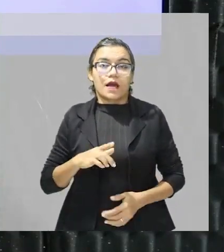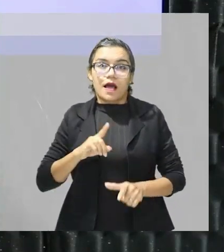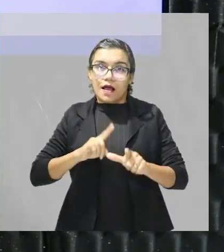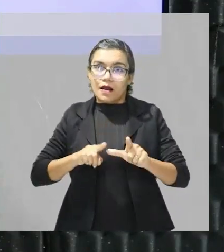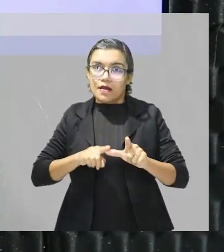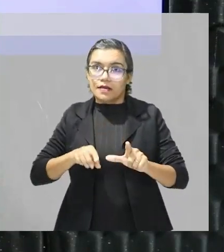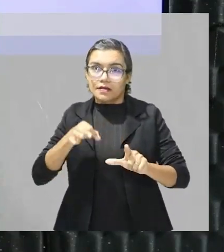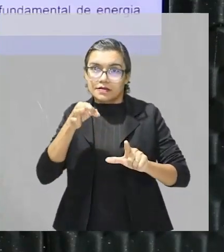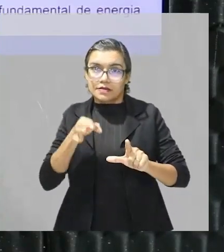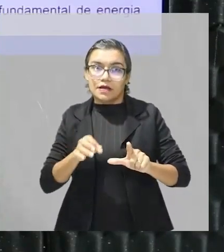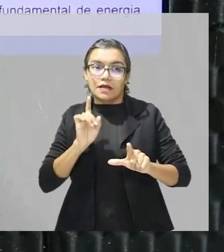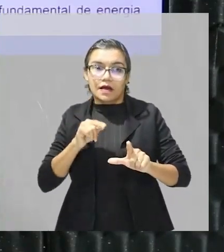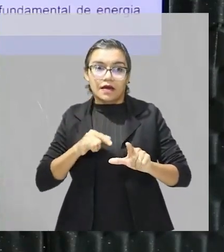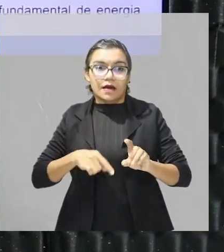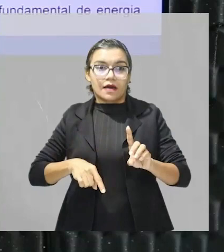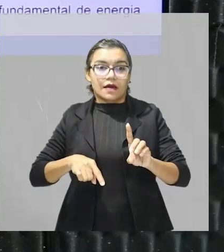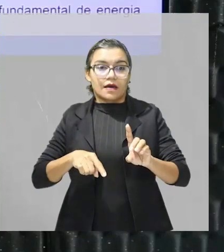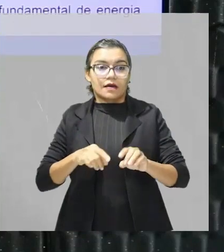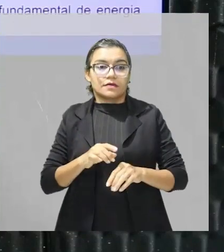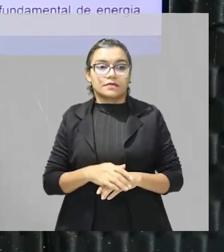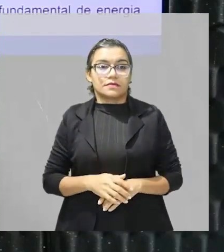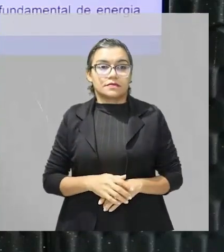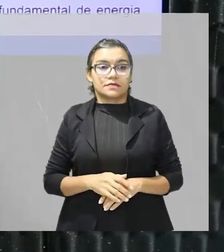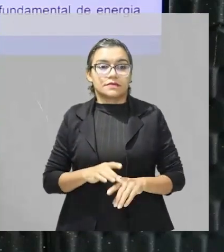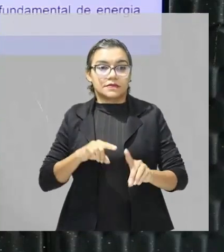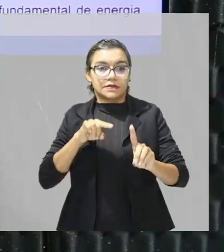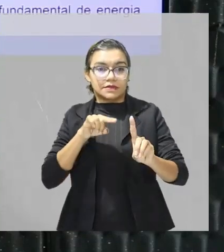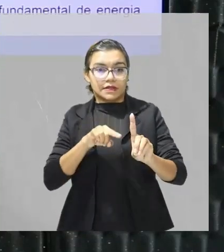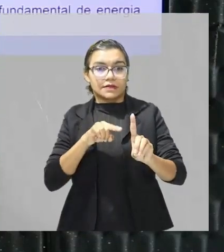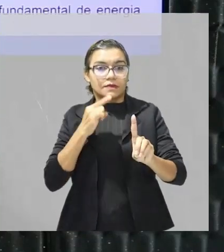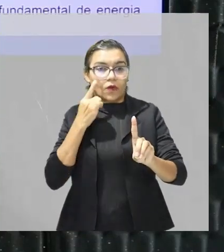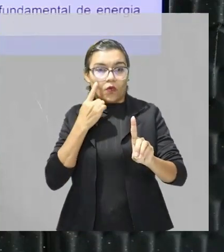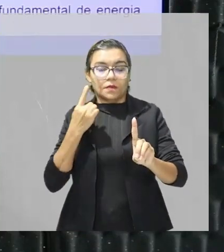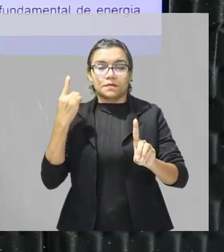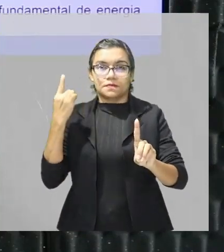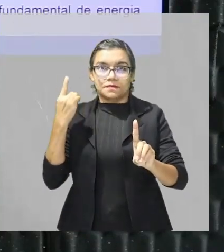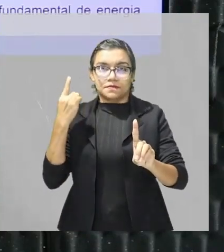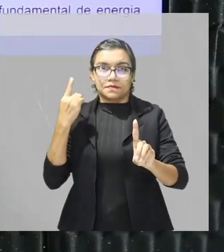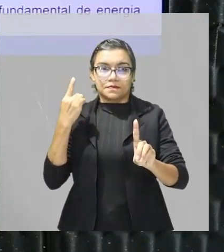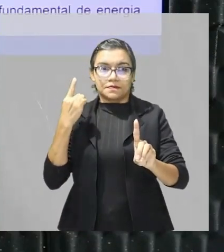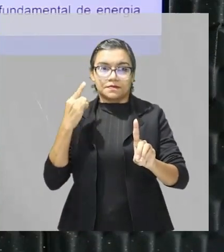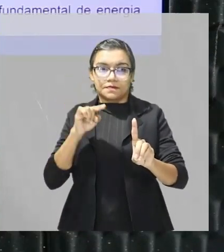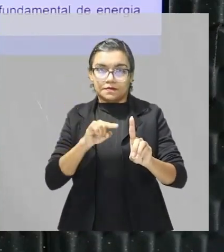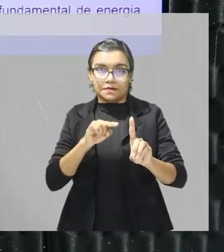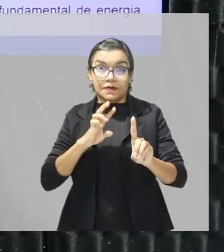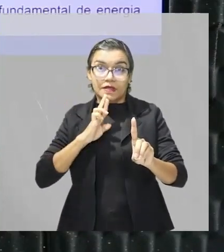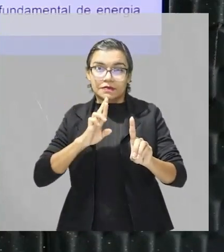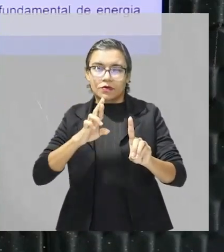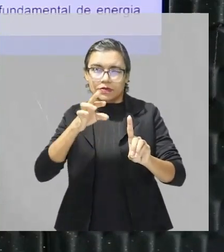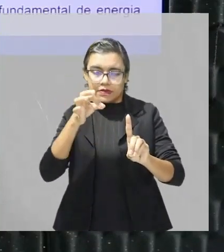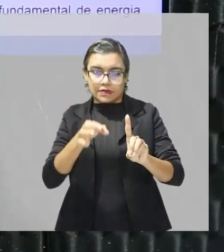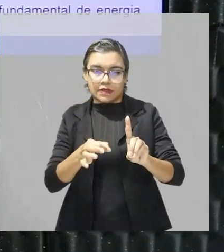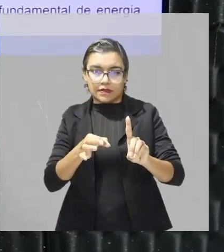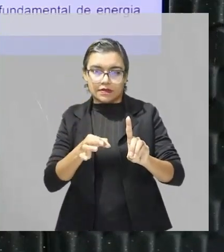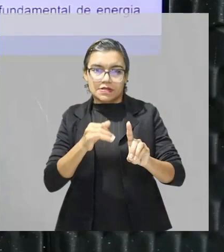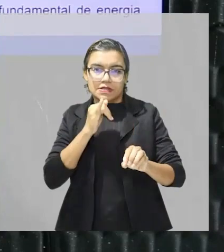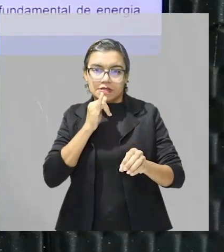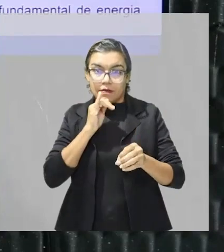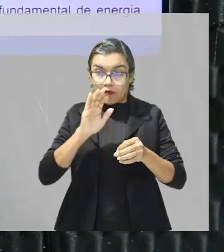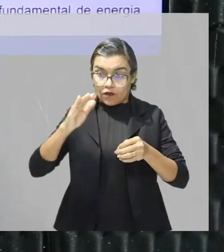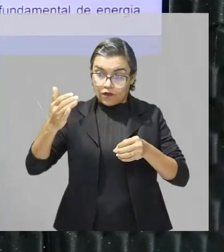a letra D voltando aqui ó transição eletrônica de um nível mais externo para outro mais